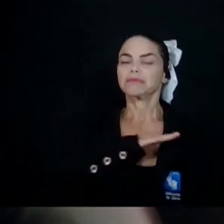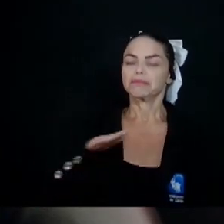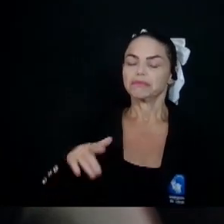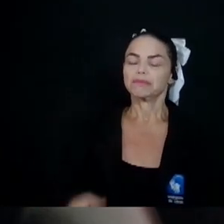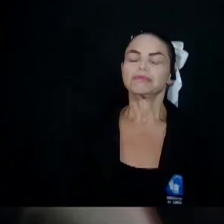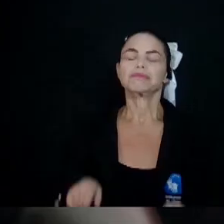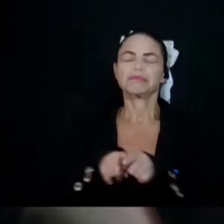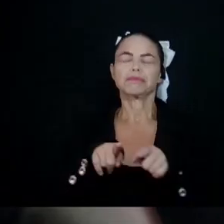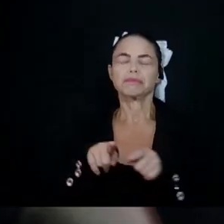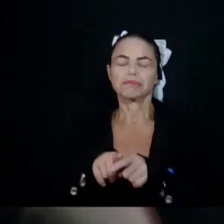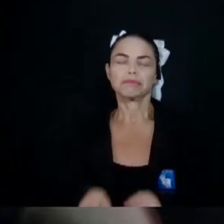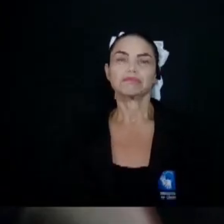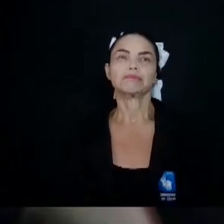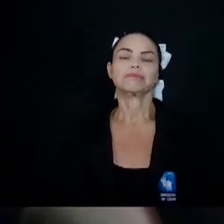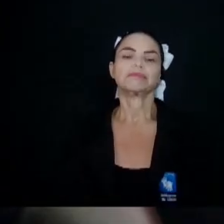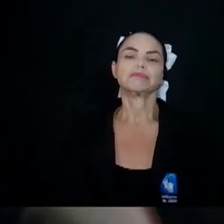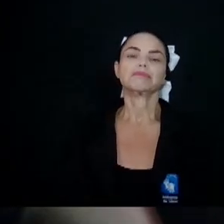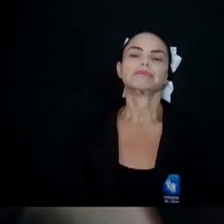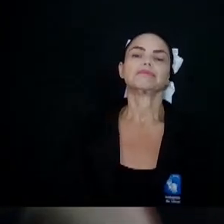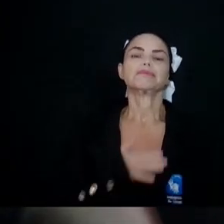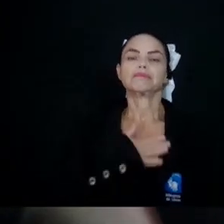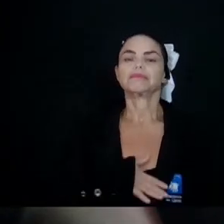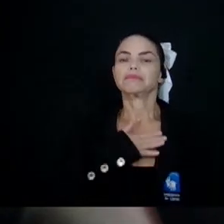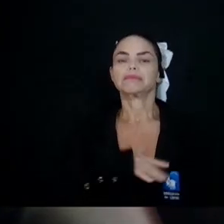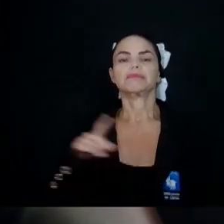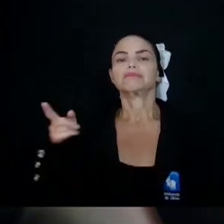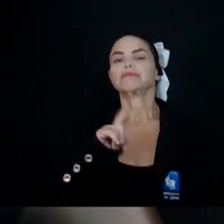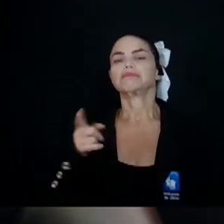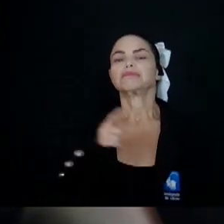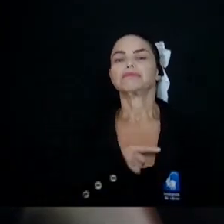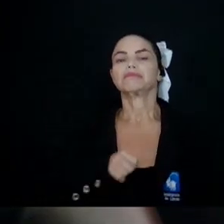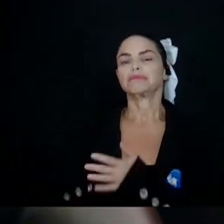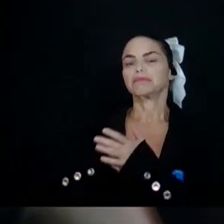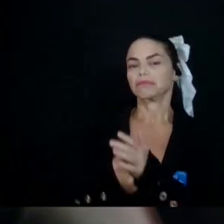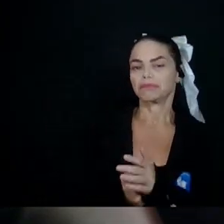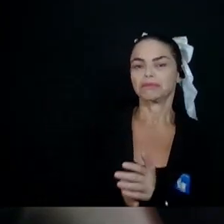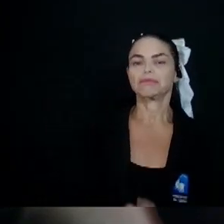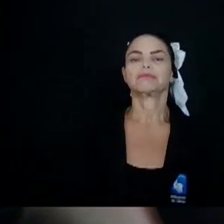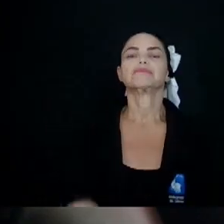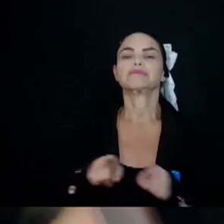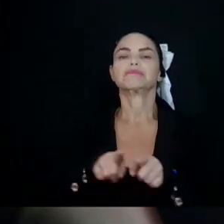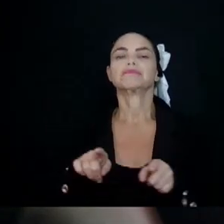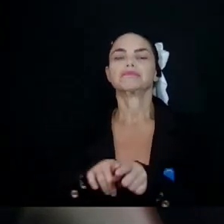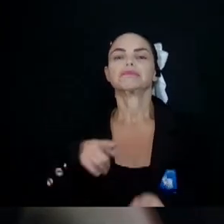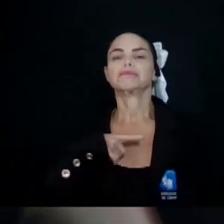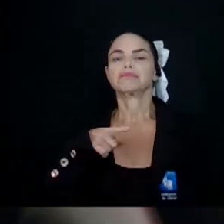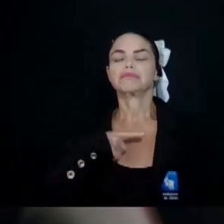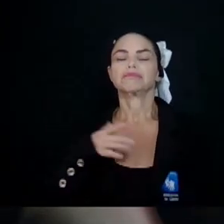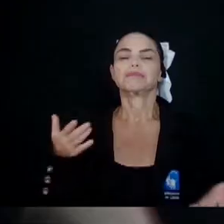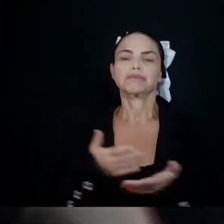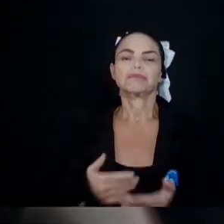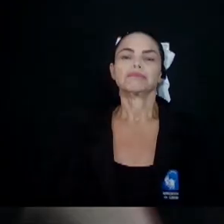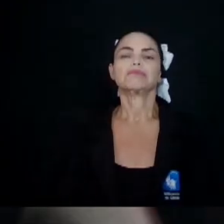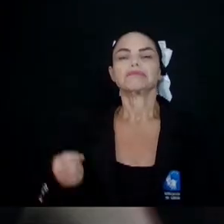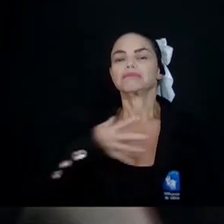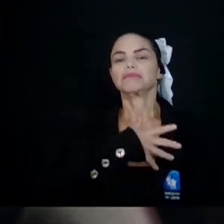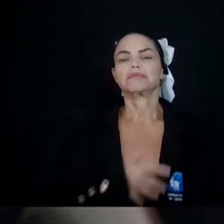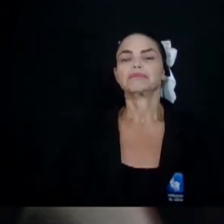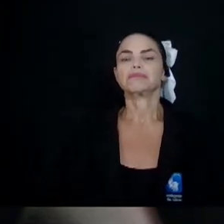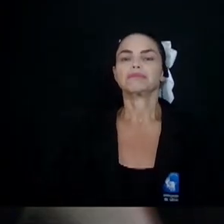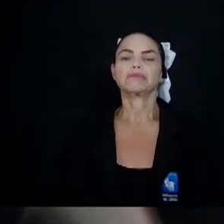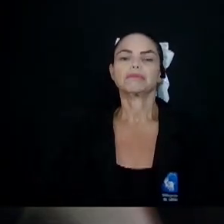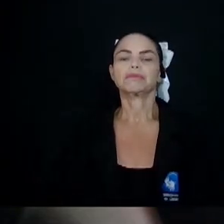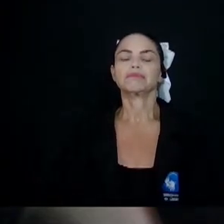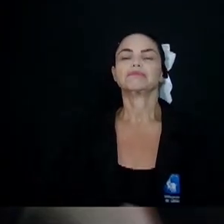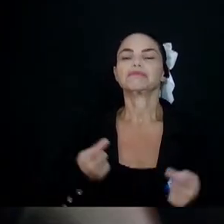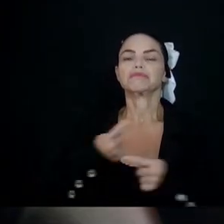sendo, algo tranquilo, não está sendo restringido. E também existem agora uma novidade que são os contraturnos,